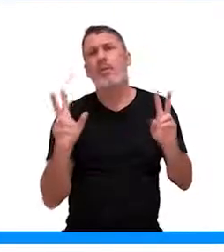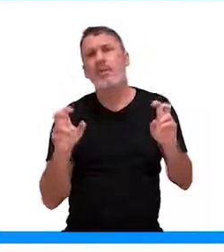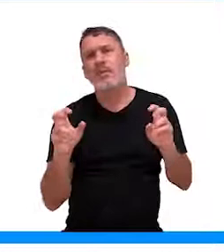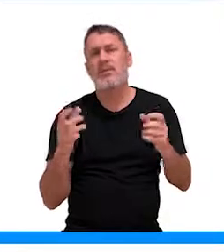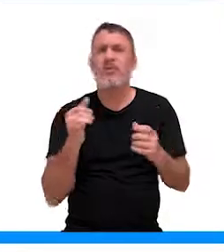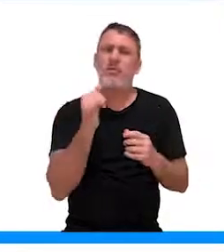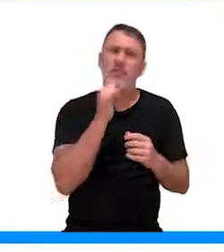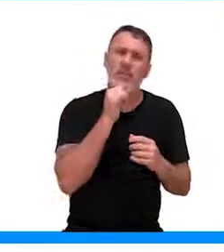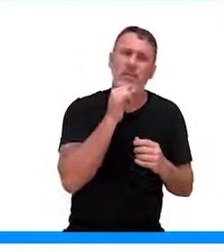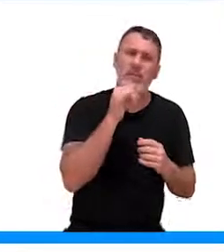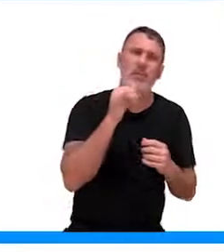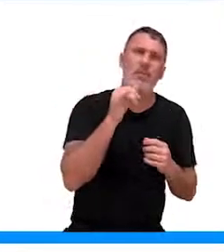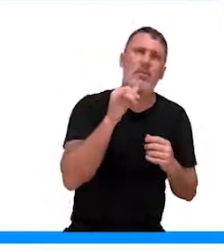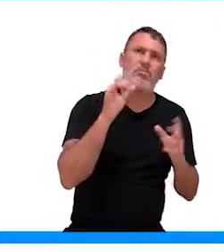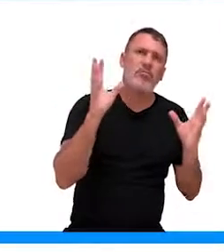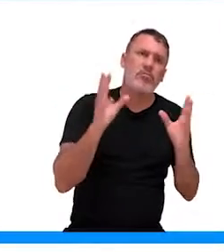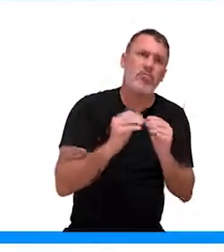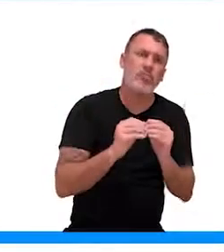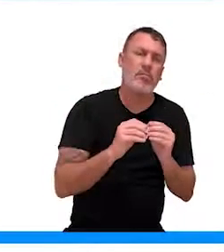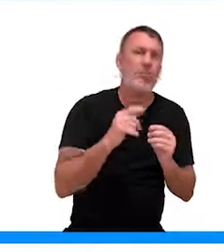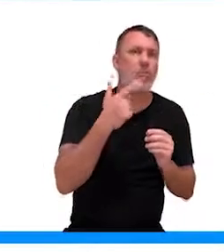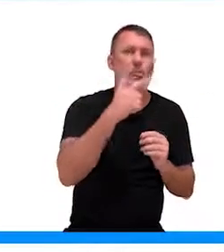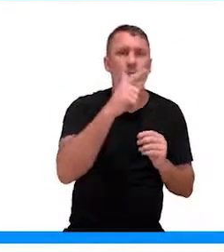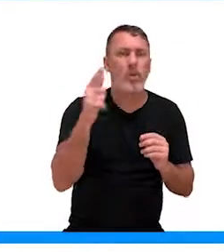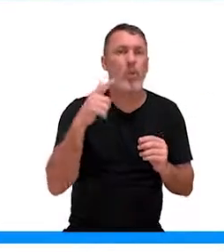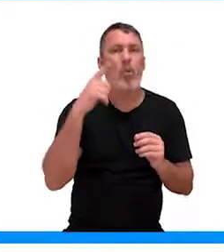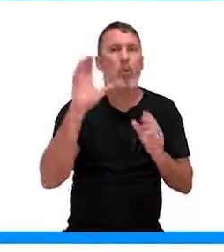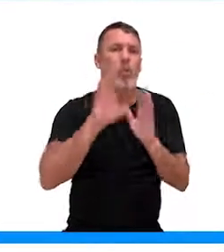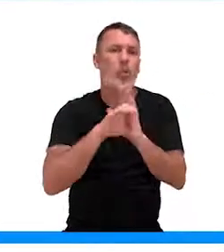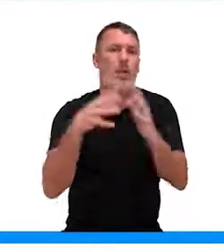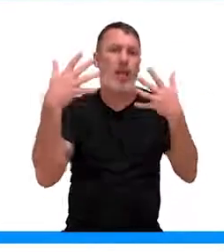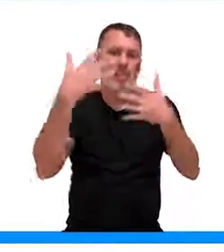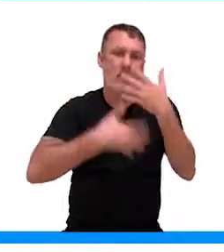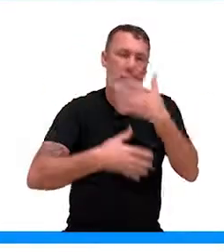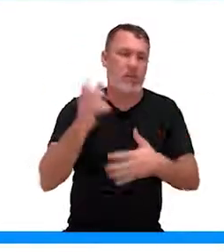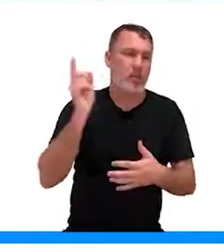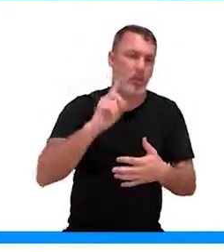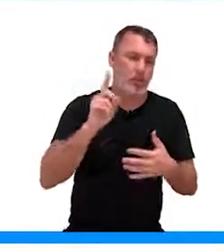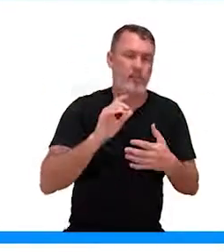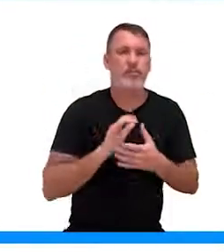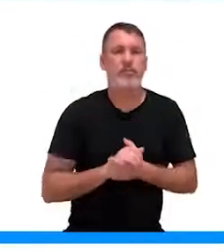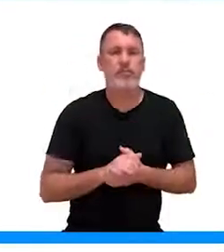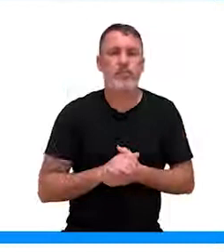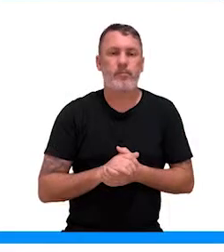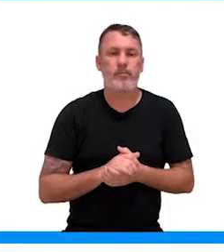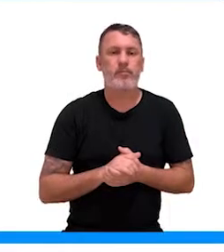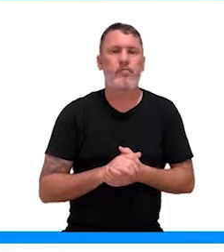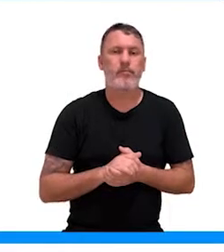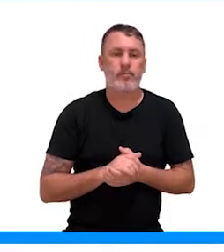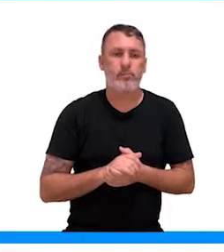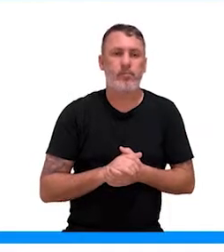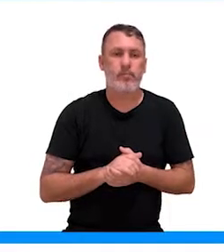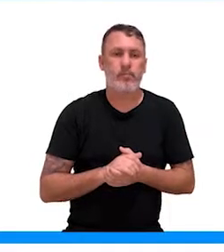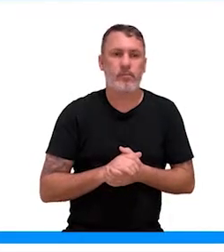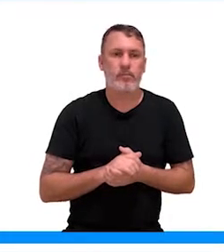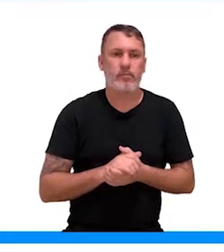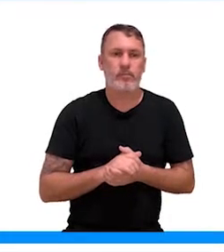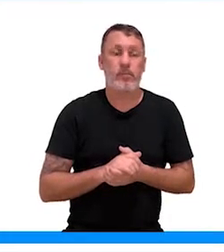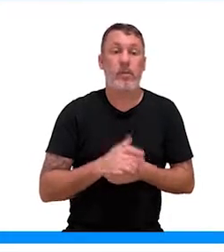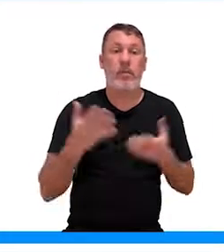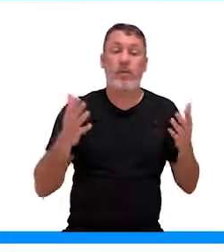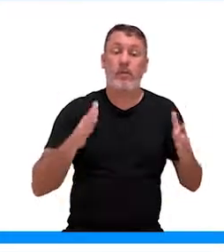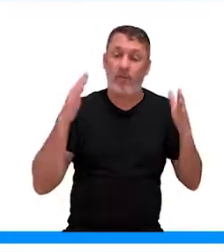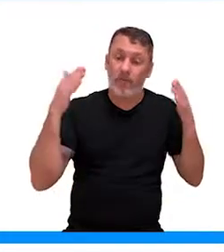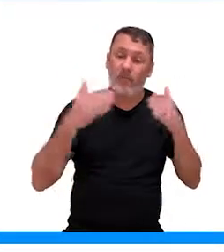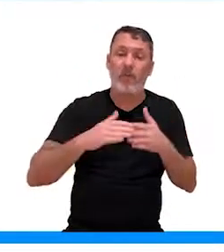prova, para que você não tenha confusão com outros conceitos. E aí, finalmente, começaremos a falar sobre